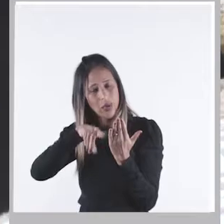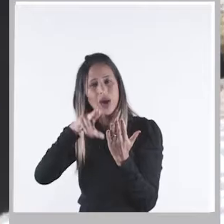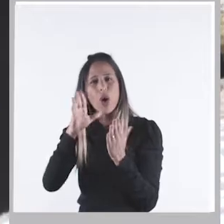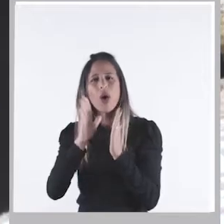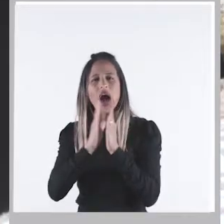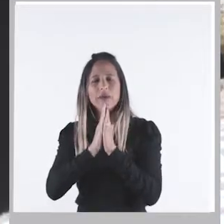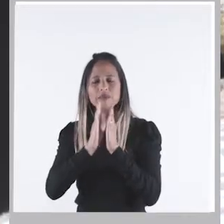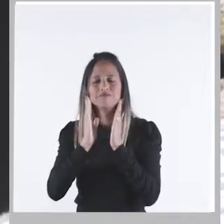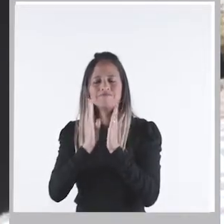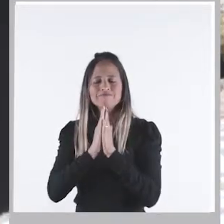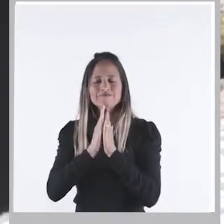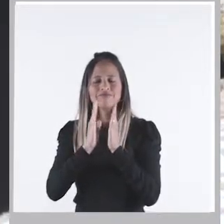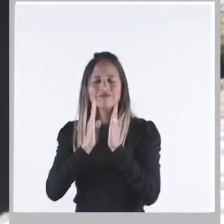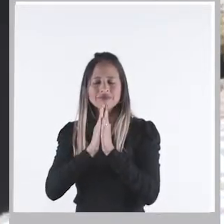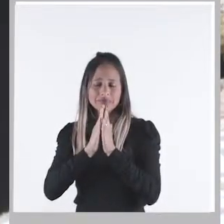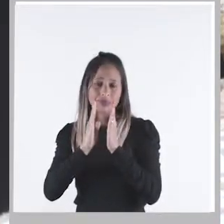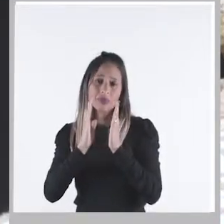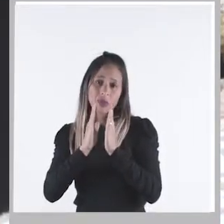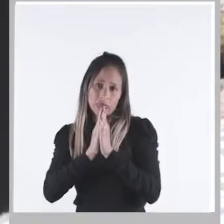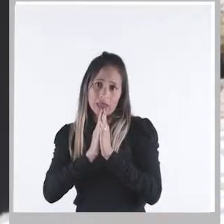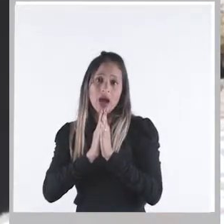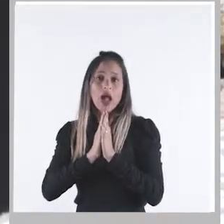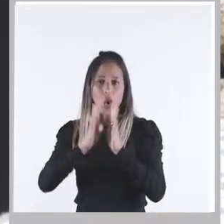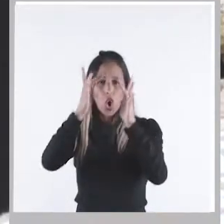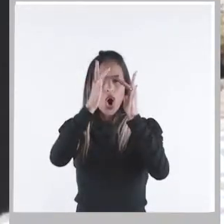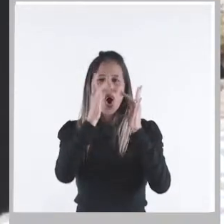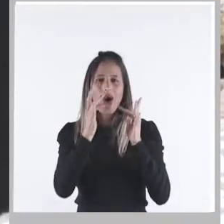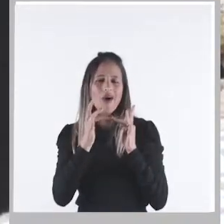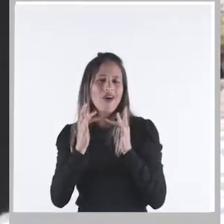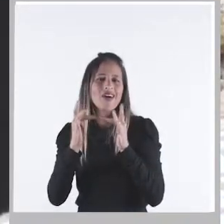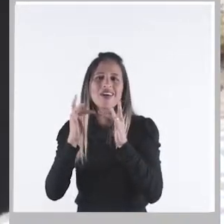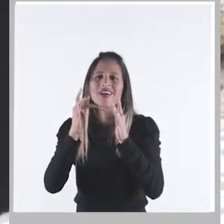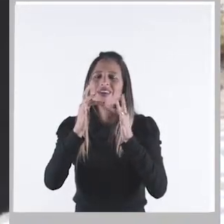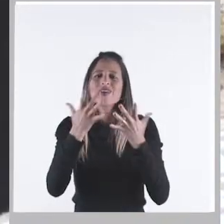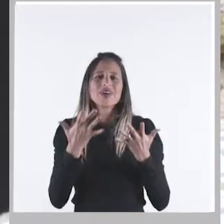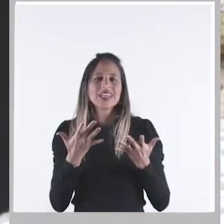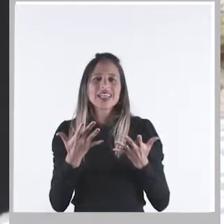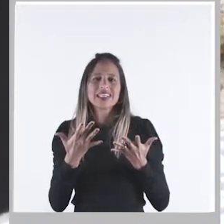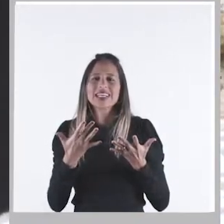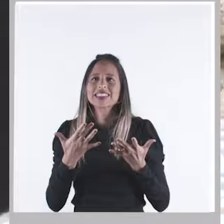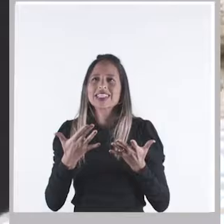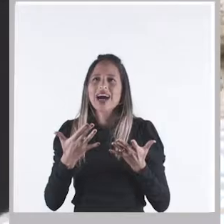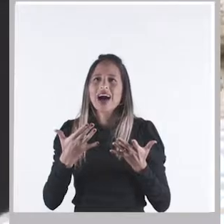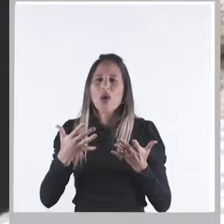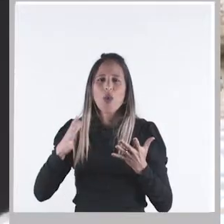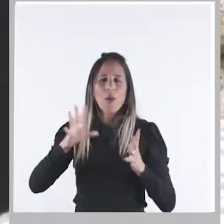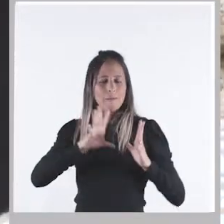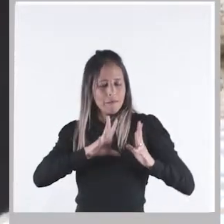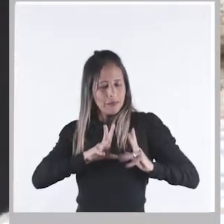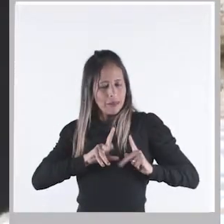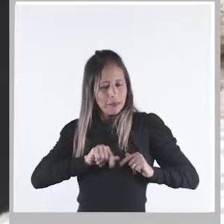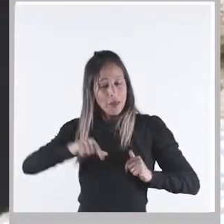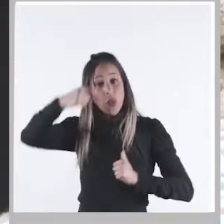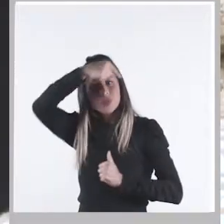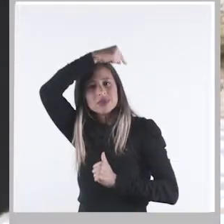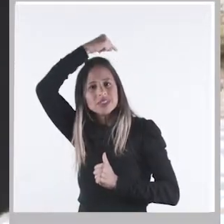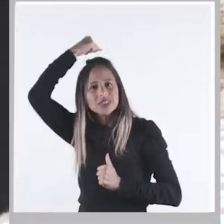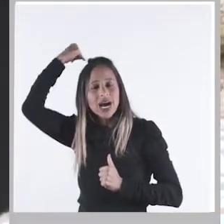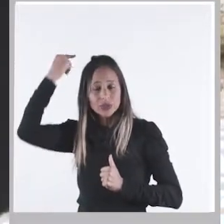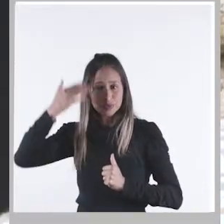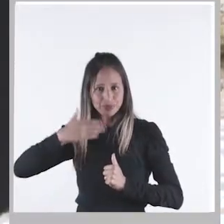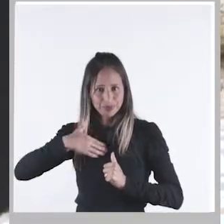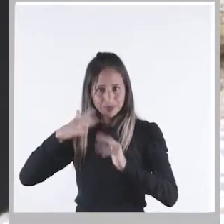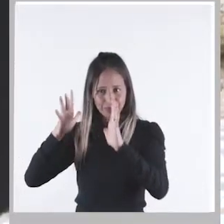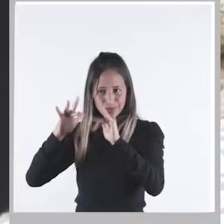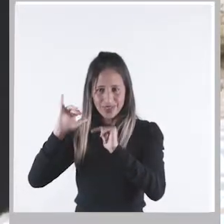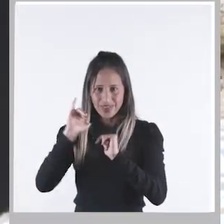reza, né? É um reconectar, assim, com o sagrado, com o divino. Então, o meu namorado, ele